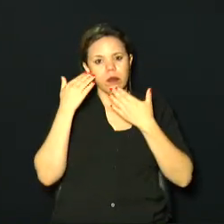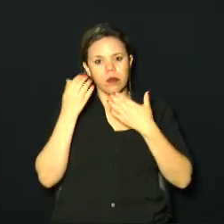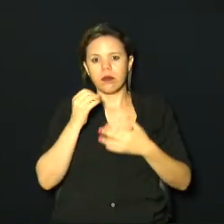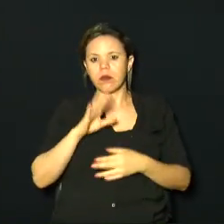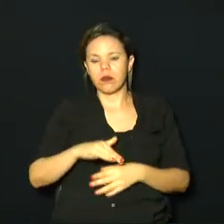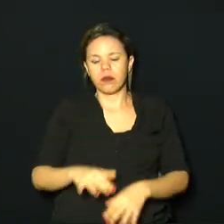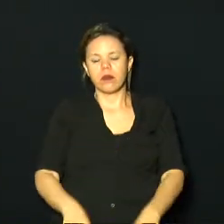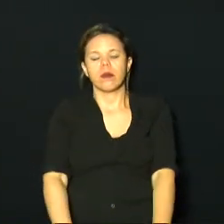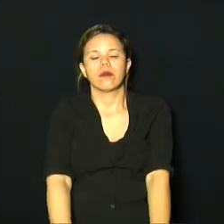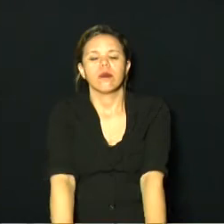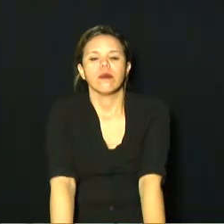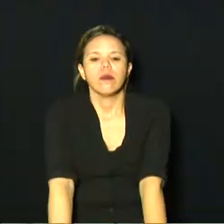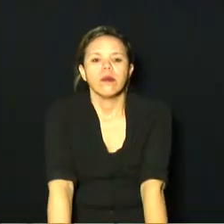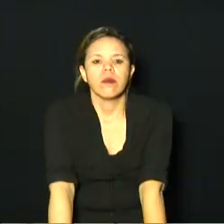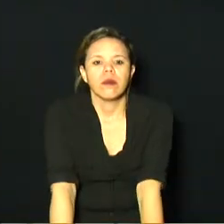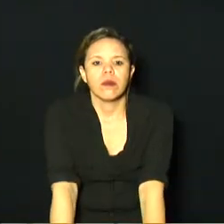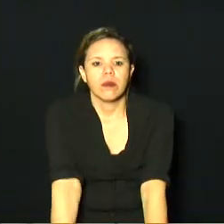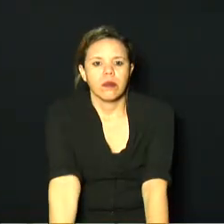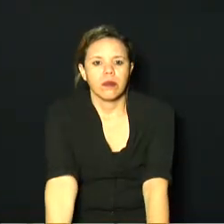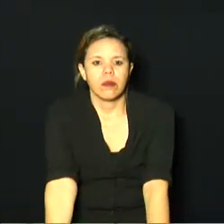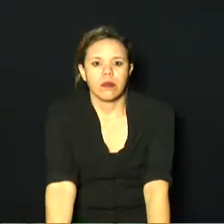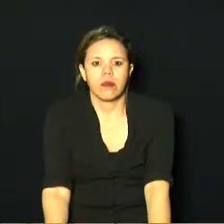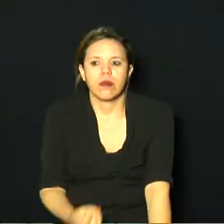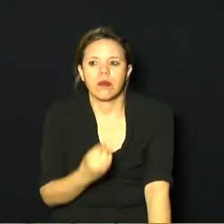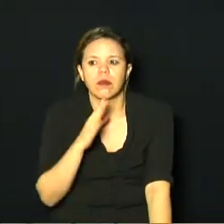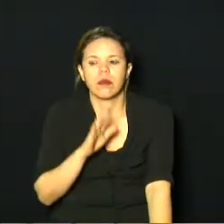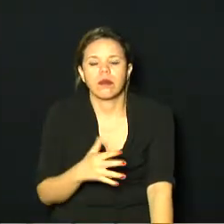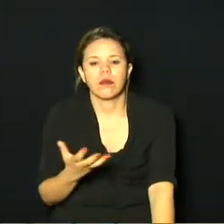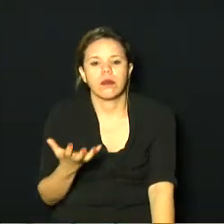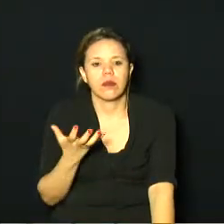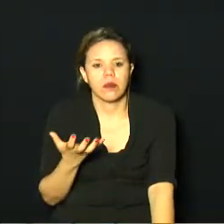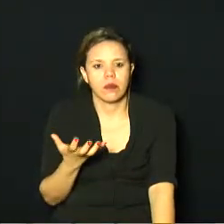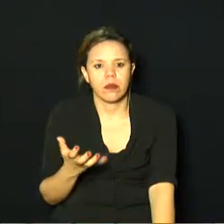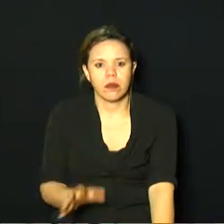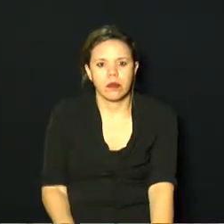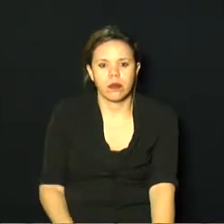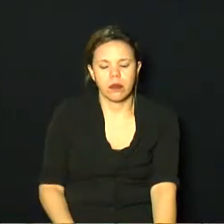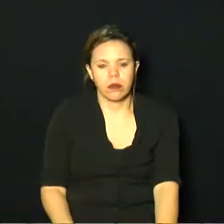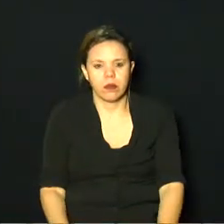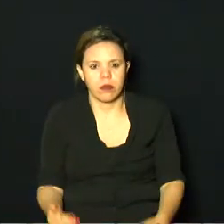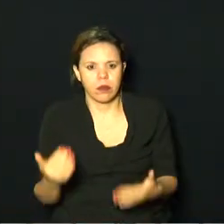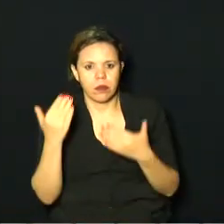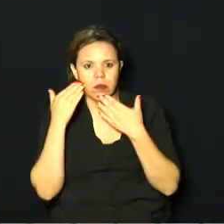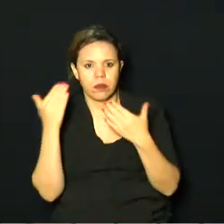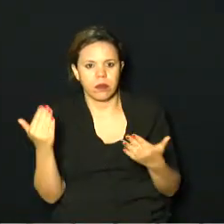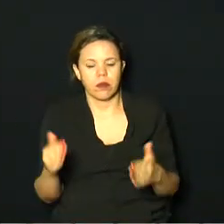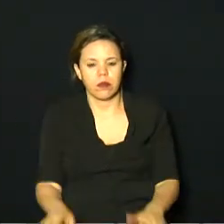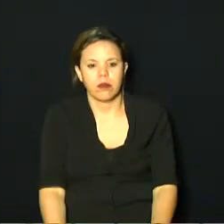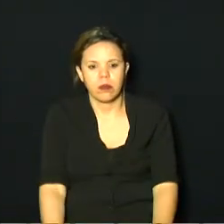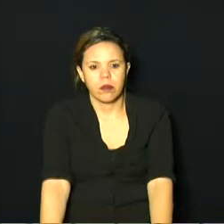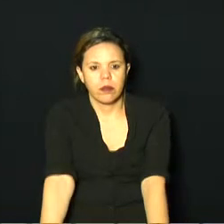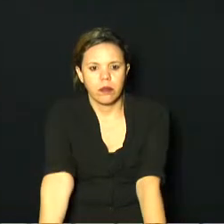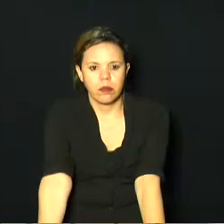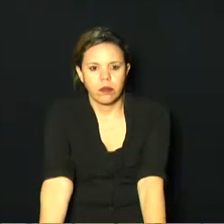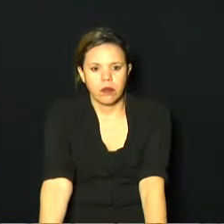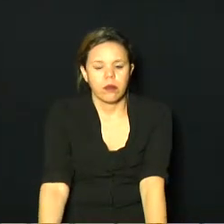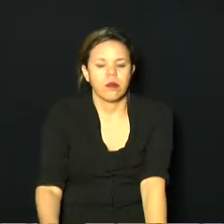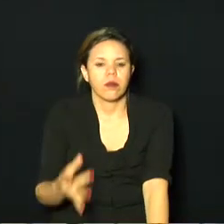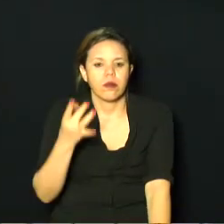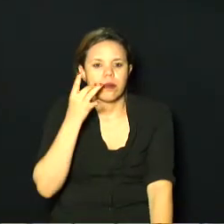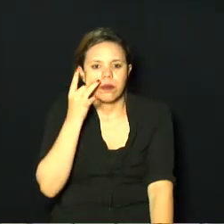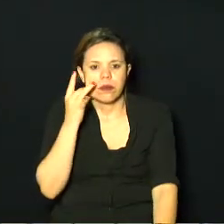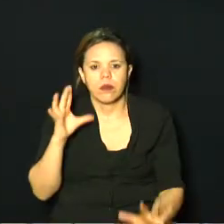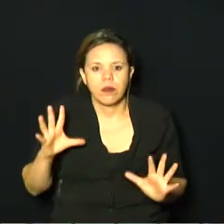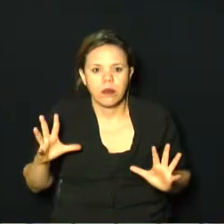boa tarde, Carlão. Boa tarde, eu queria agradecer aí a presença de todos